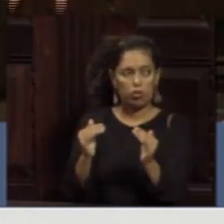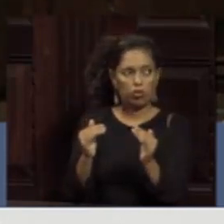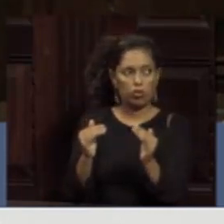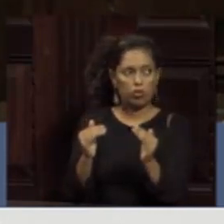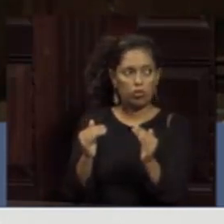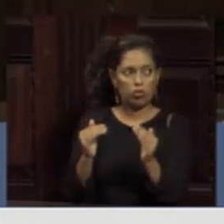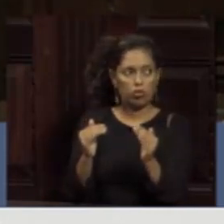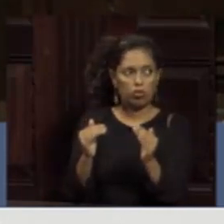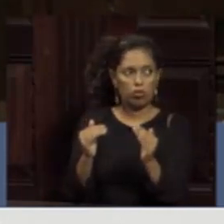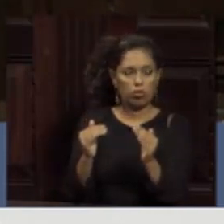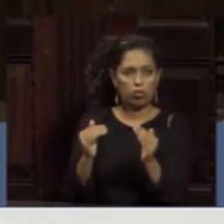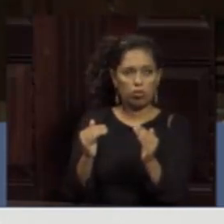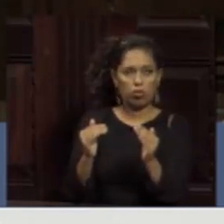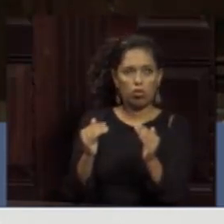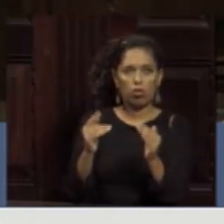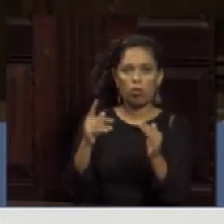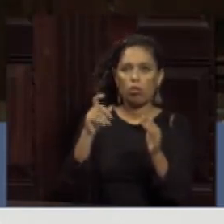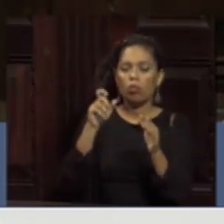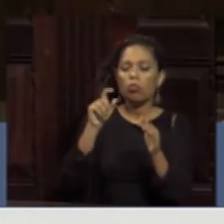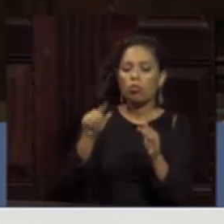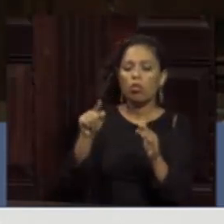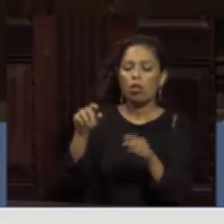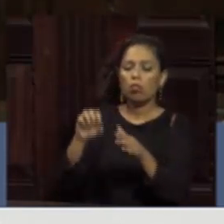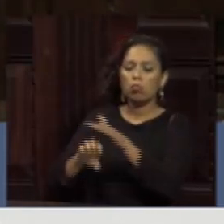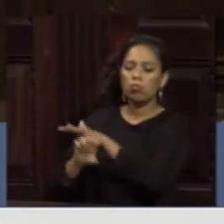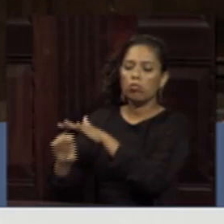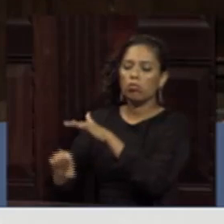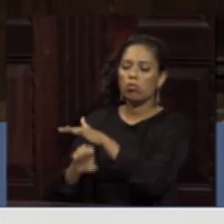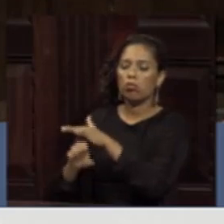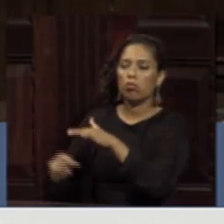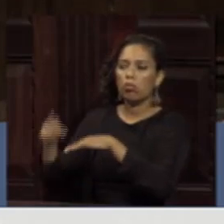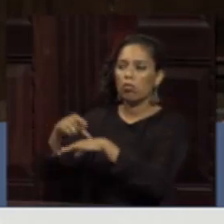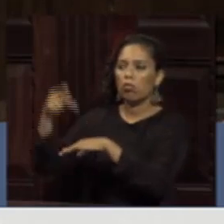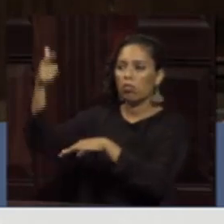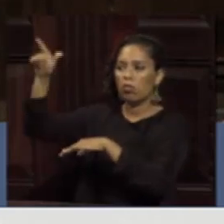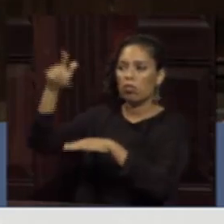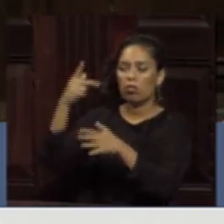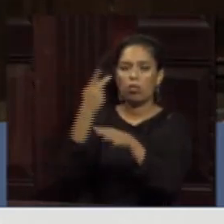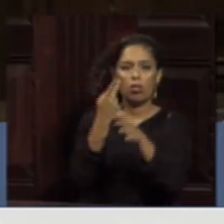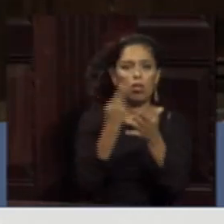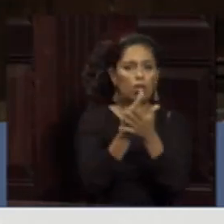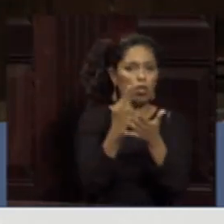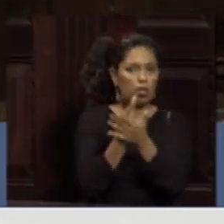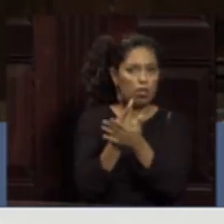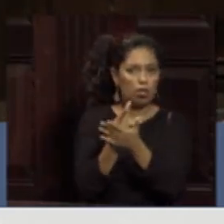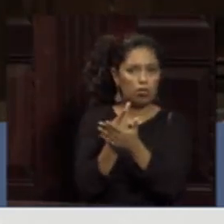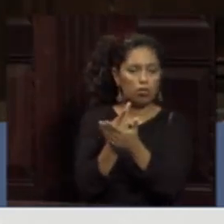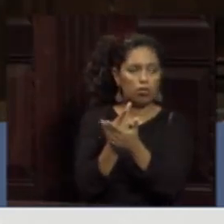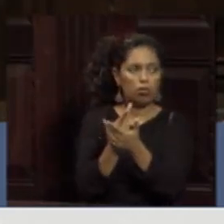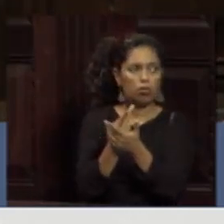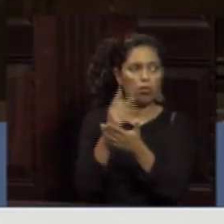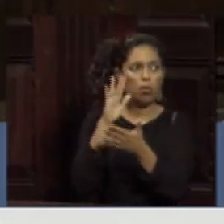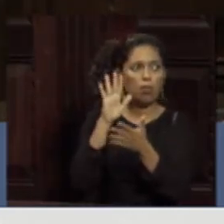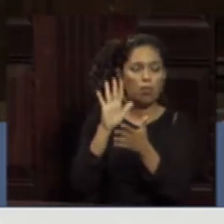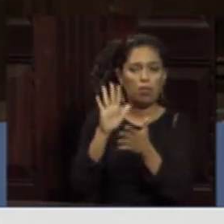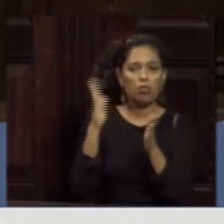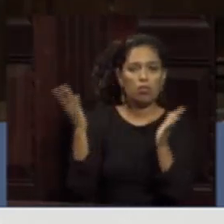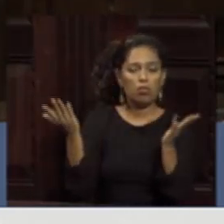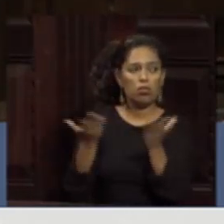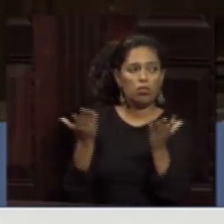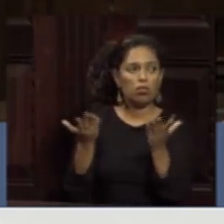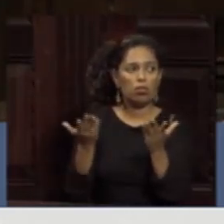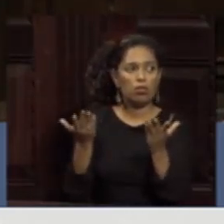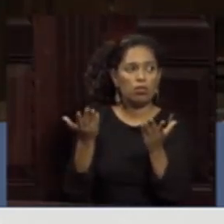que é um escândalo ambiental, e a irresponsabilidade foram muito grandes. Mas agora, senhor